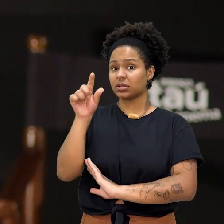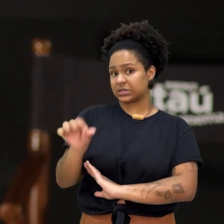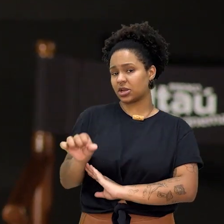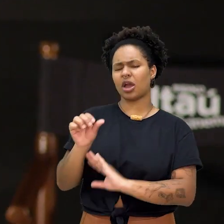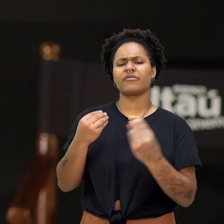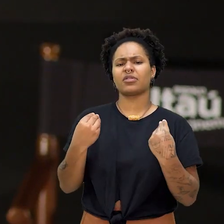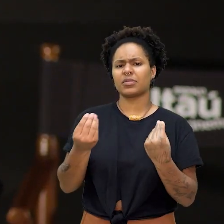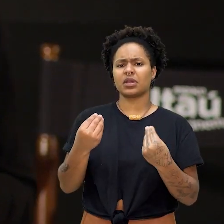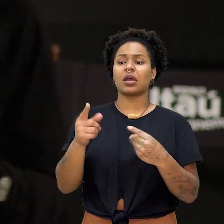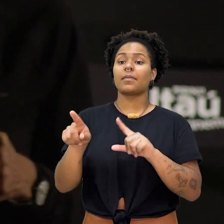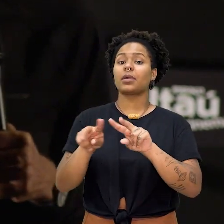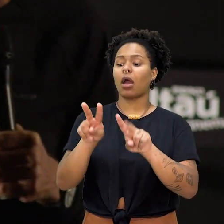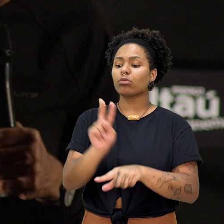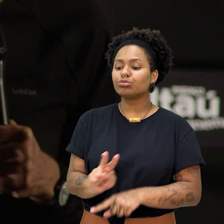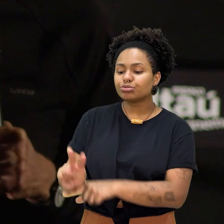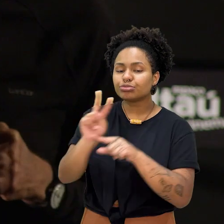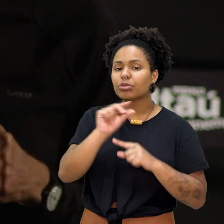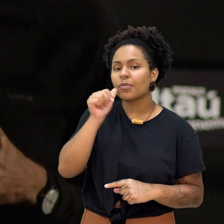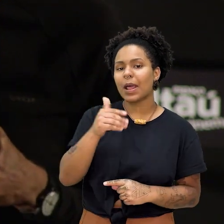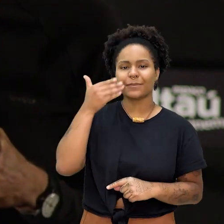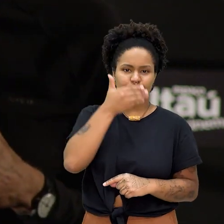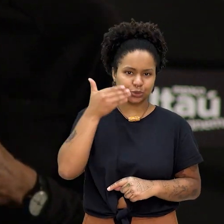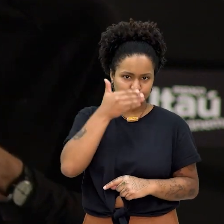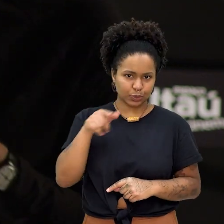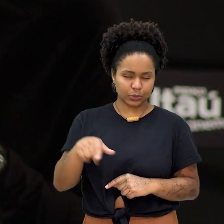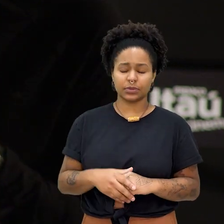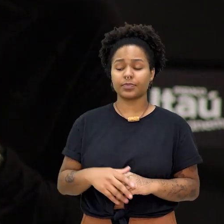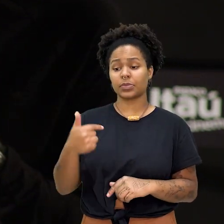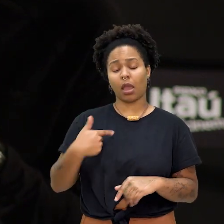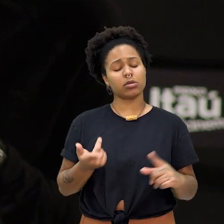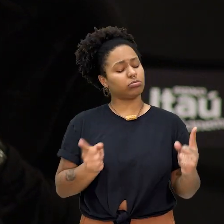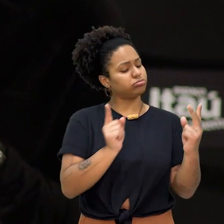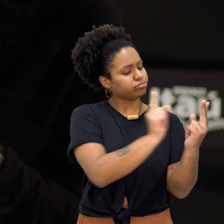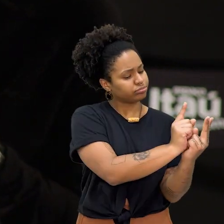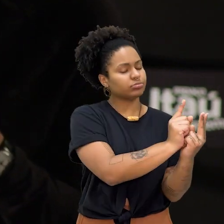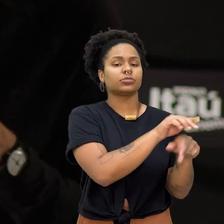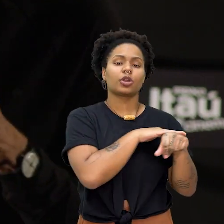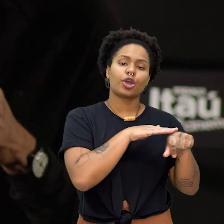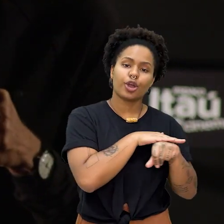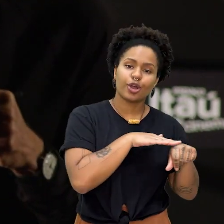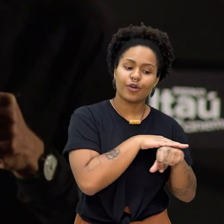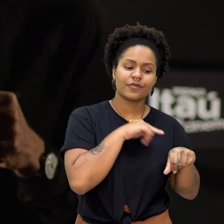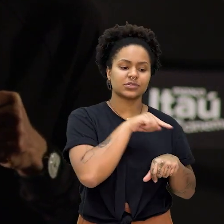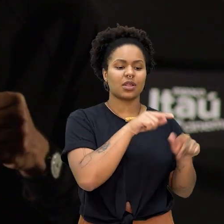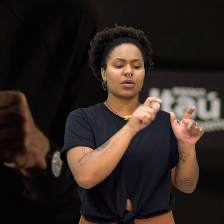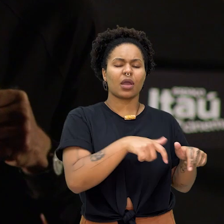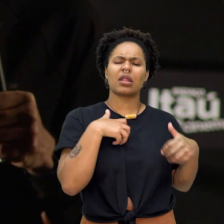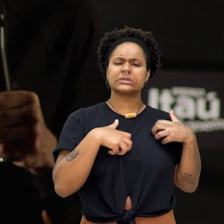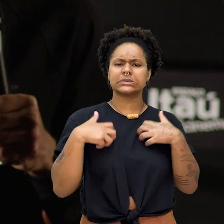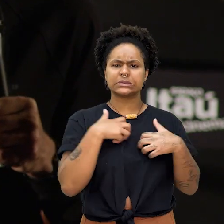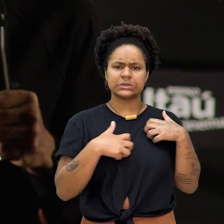para tratar das prostitutas. Bom, daí eu fui conversar com elas na casa de chá